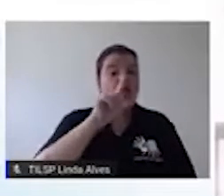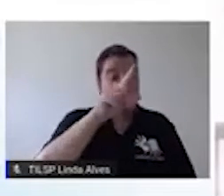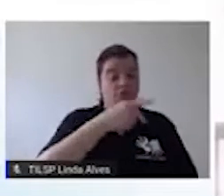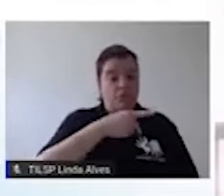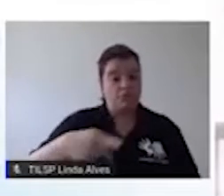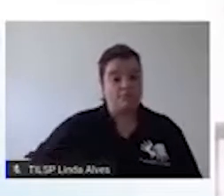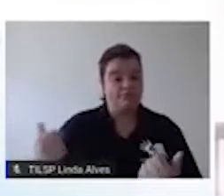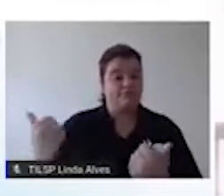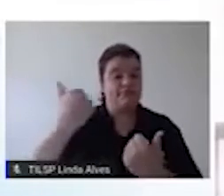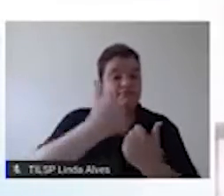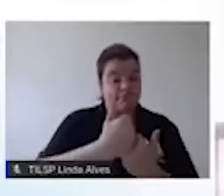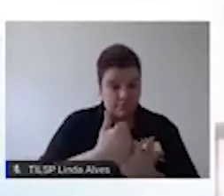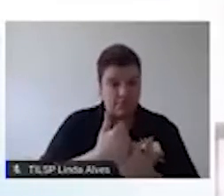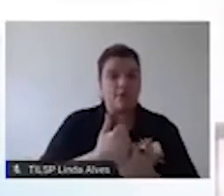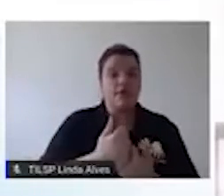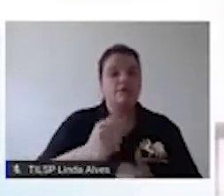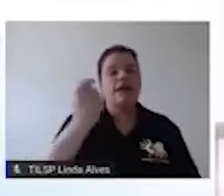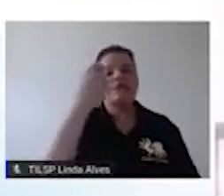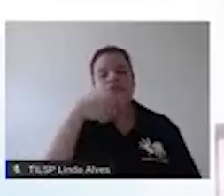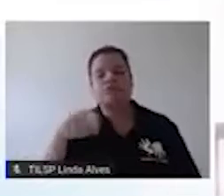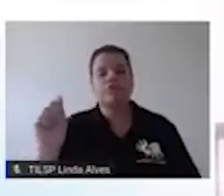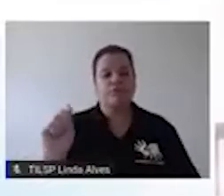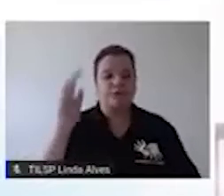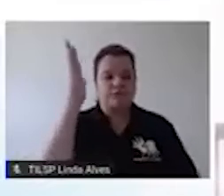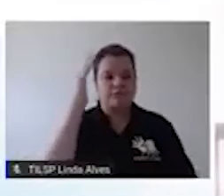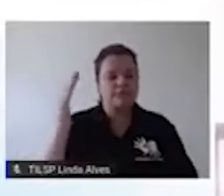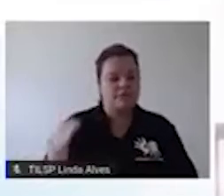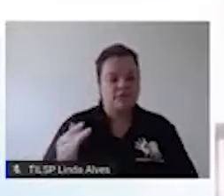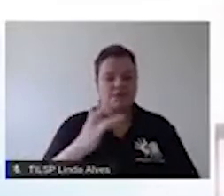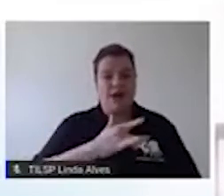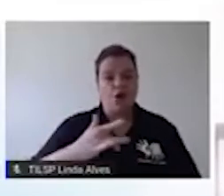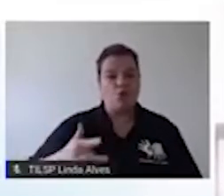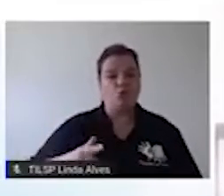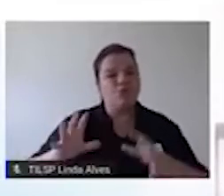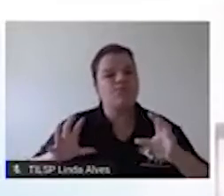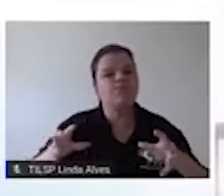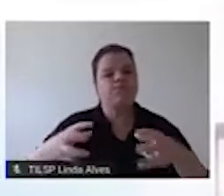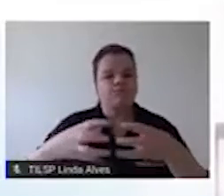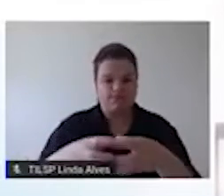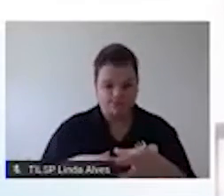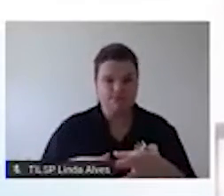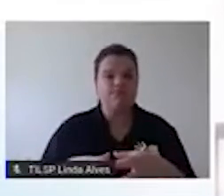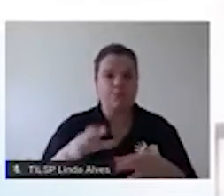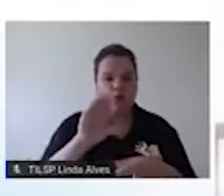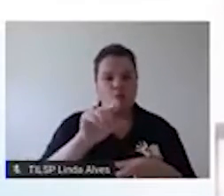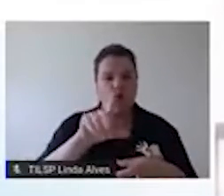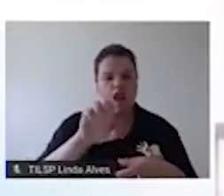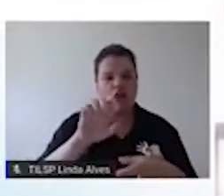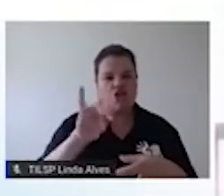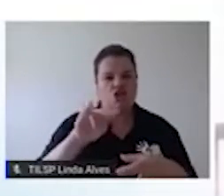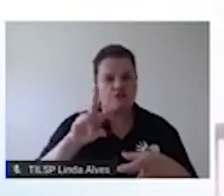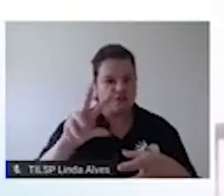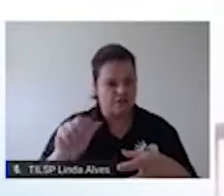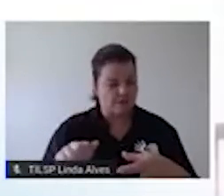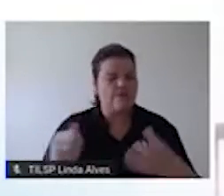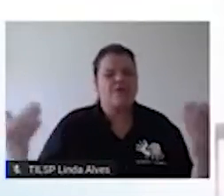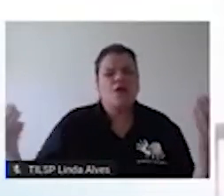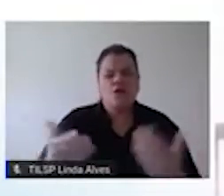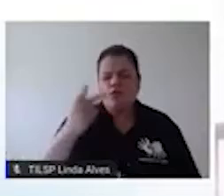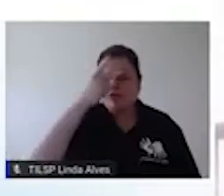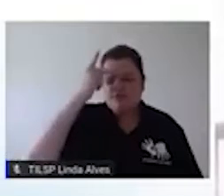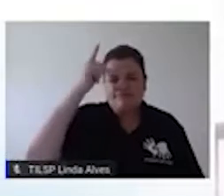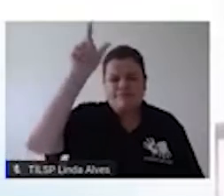vice-presidente da Associação Brasileira de Saúde Coletiva. Então, realmente, ele é a pessoa hoje certa no